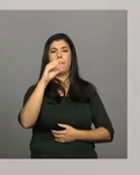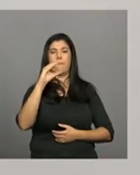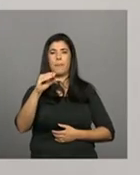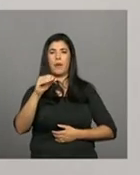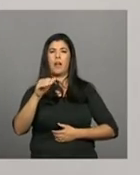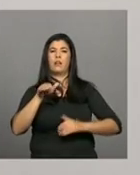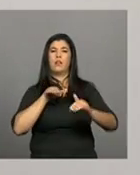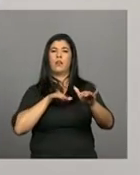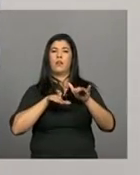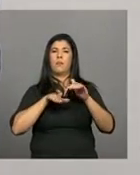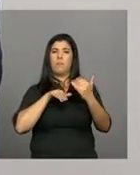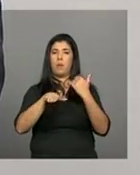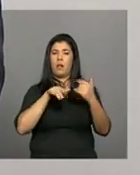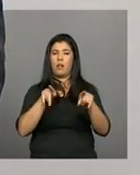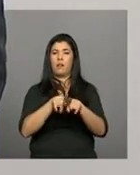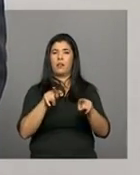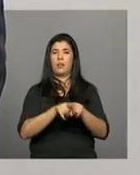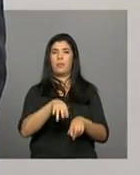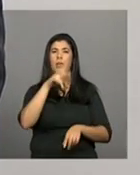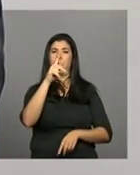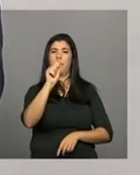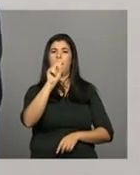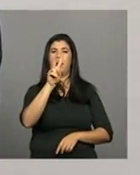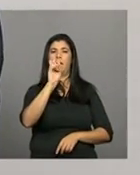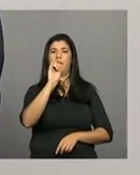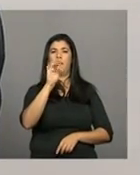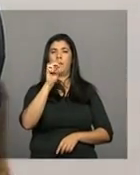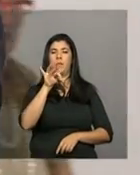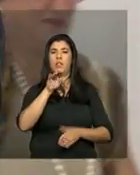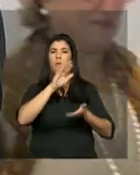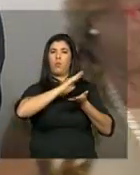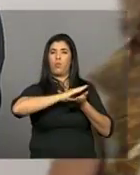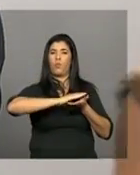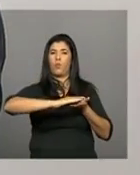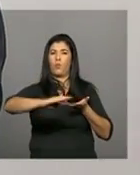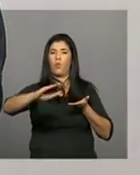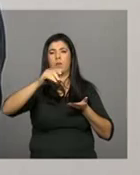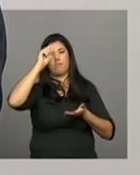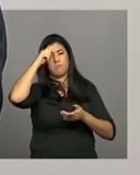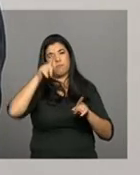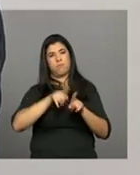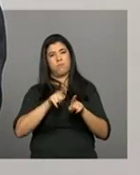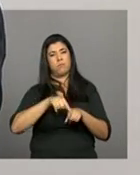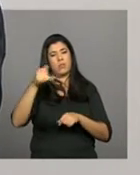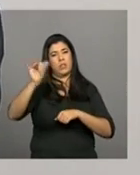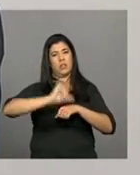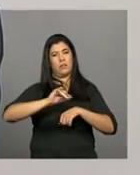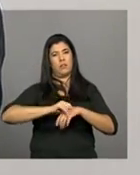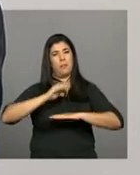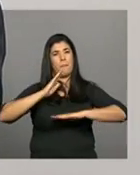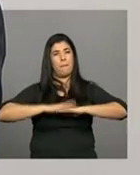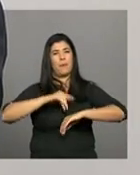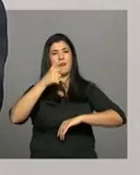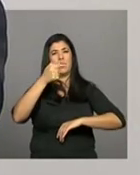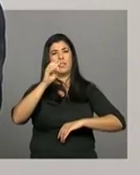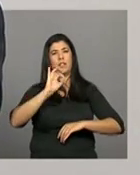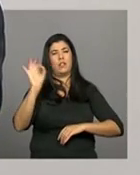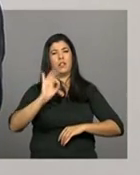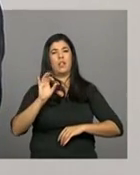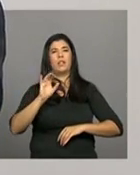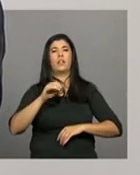PAC Pavimentação, que estão começando a ser executados em nossa capital. São mais de 70 bairros que estão